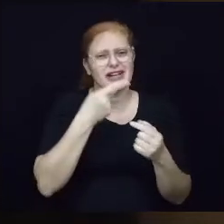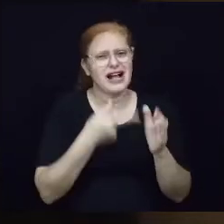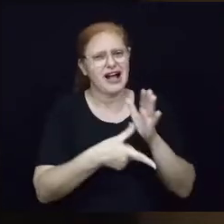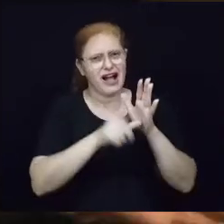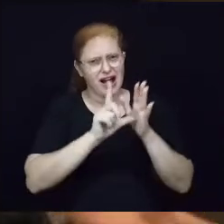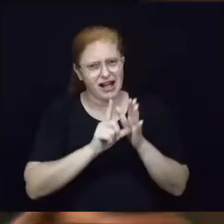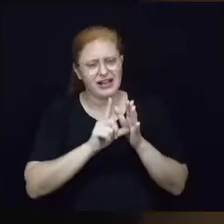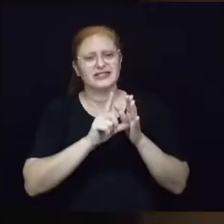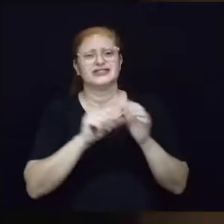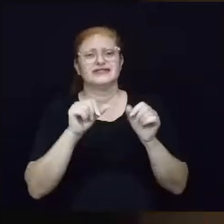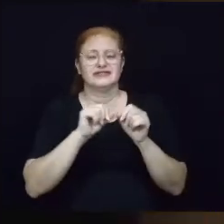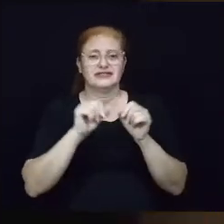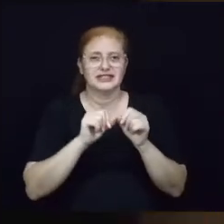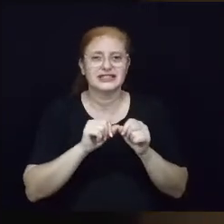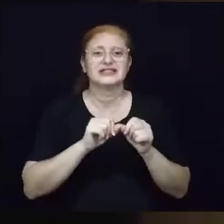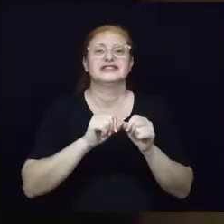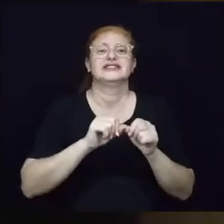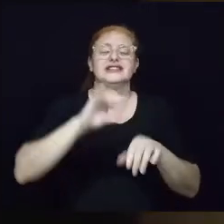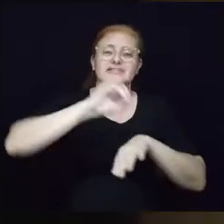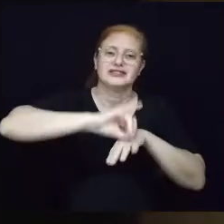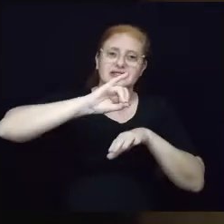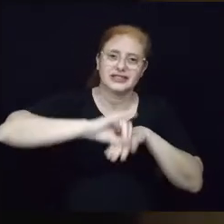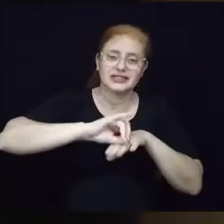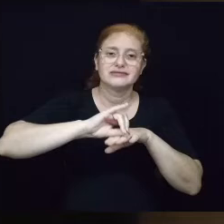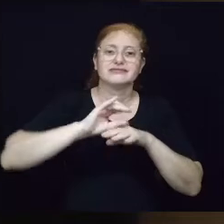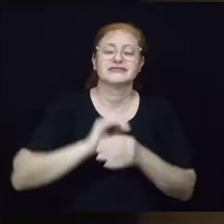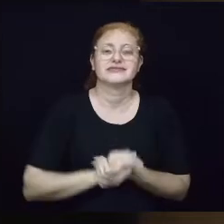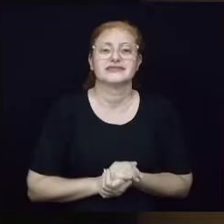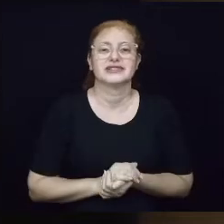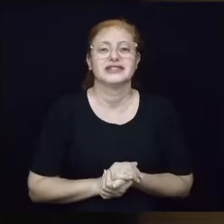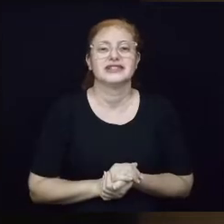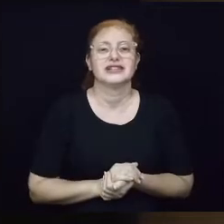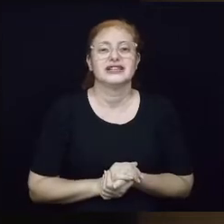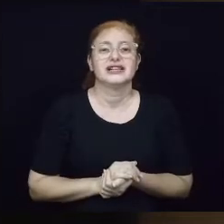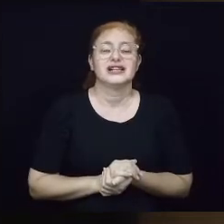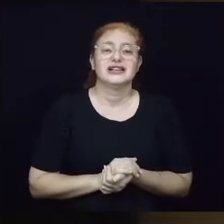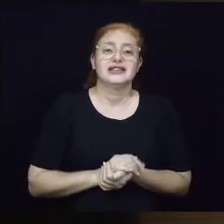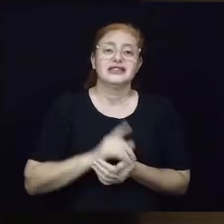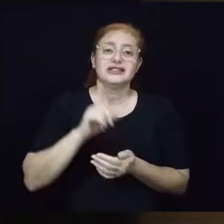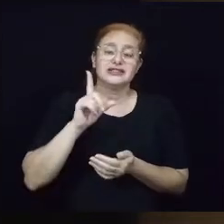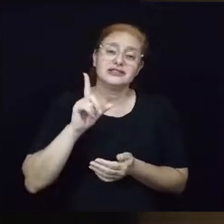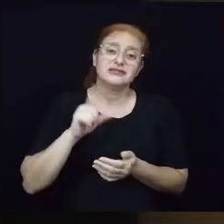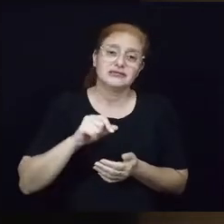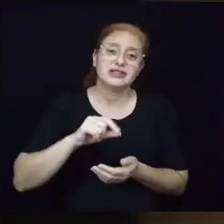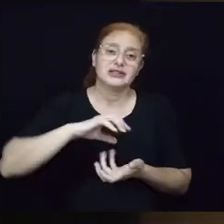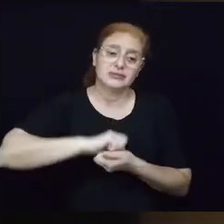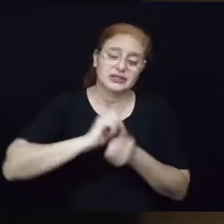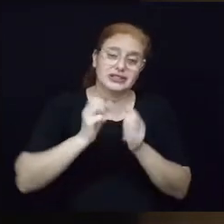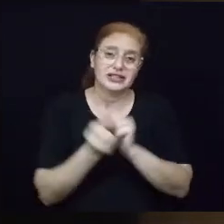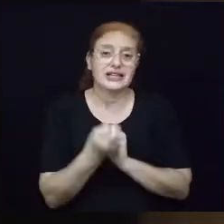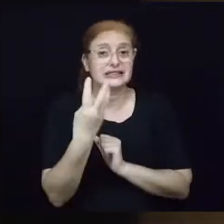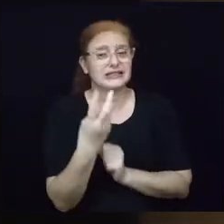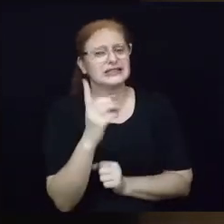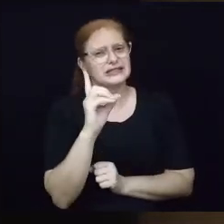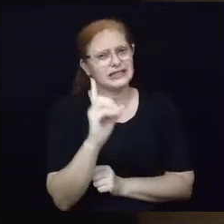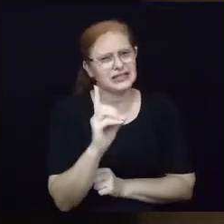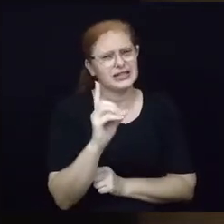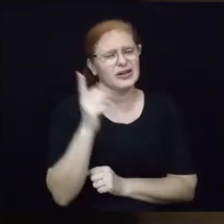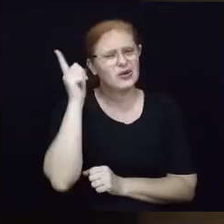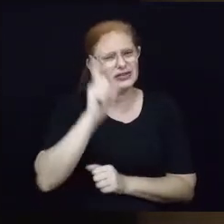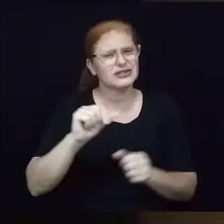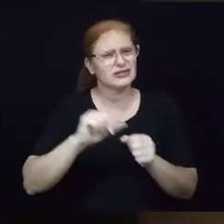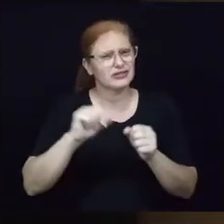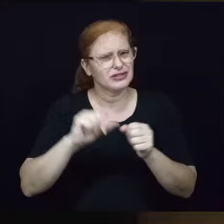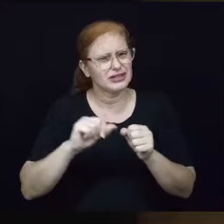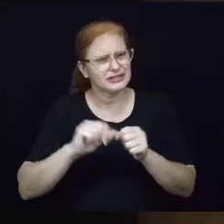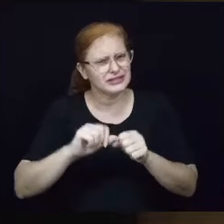falei antes da execução das peças passou totalmente para modelagem 3D. Se eu era capaz de modelar aquilo, imaginar uma